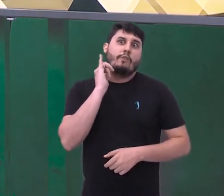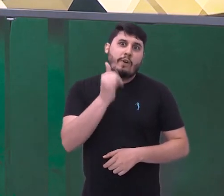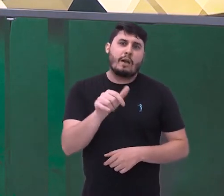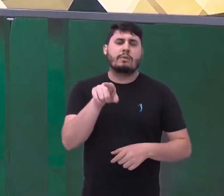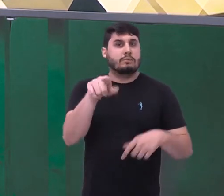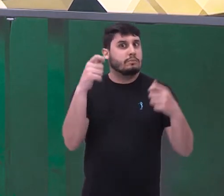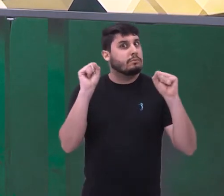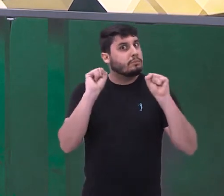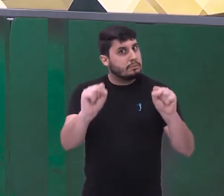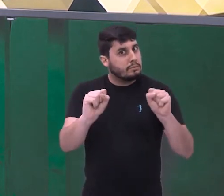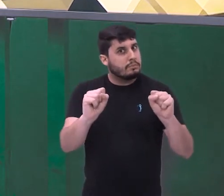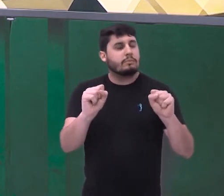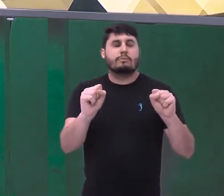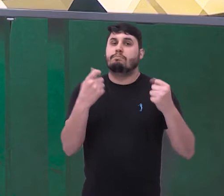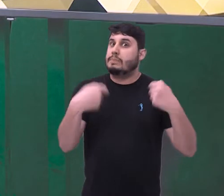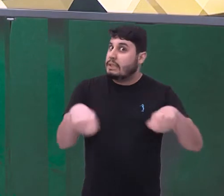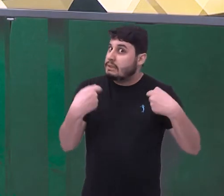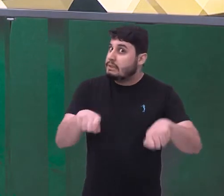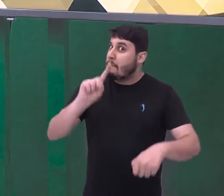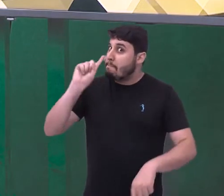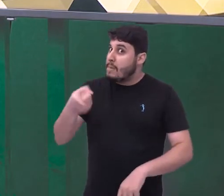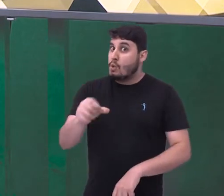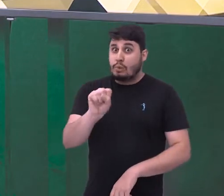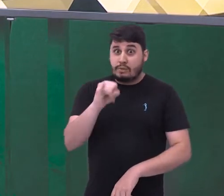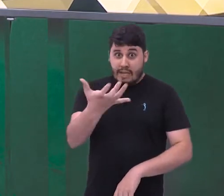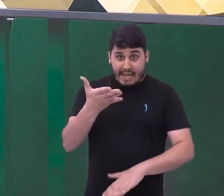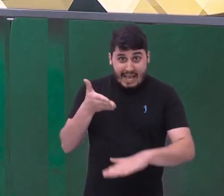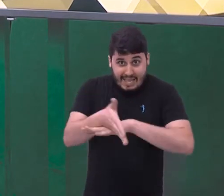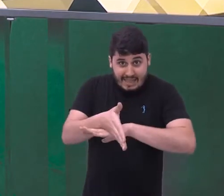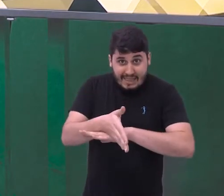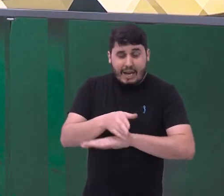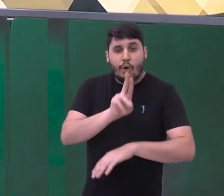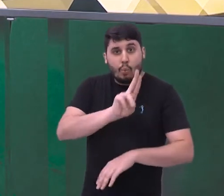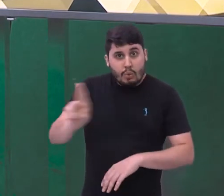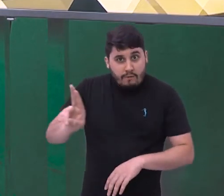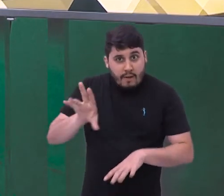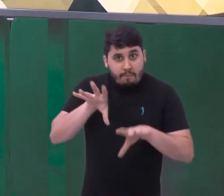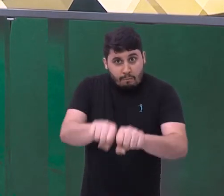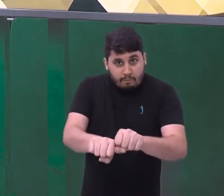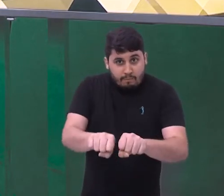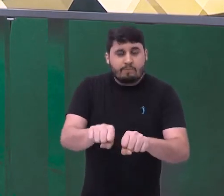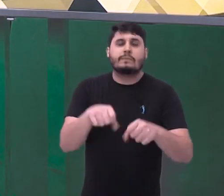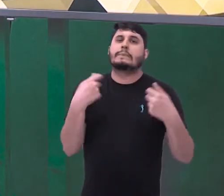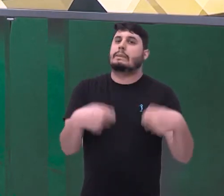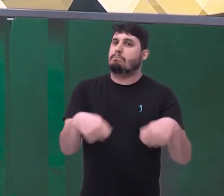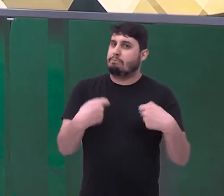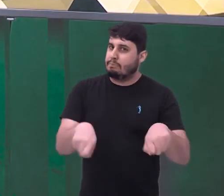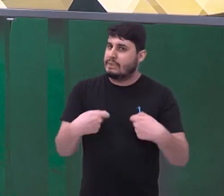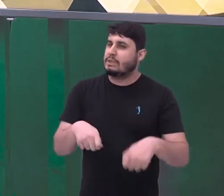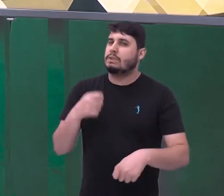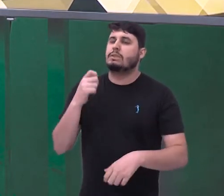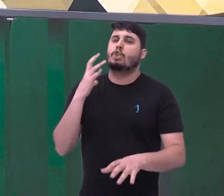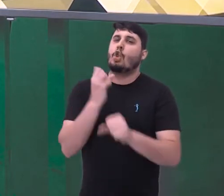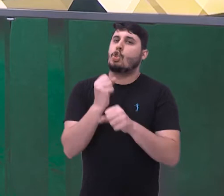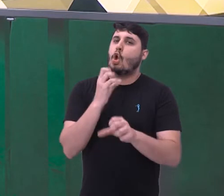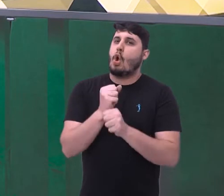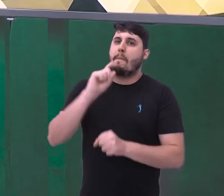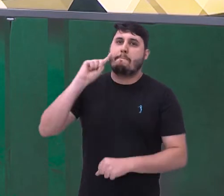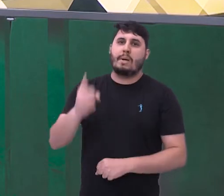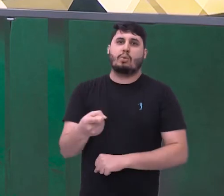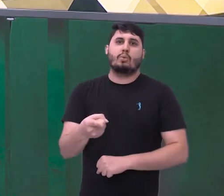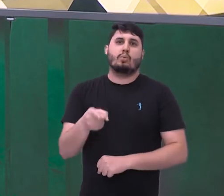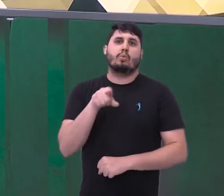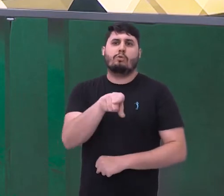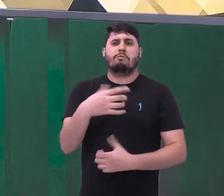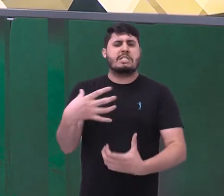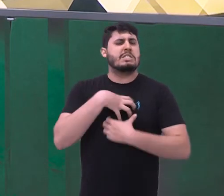1000. Porque se você quer ingressar na universidade, você tem que tirar 1000. Porque se foi esse seu desejo, você sabe, só ela vai te fazer